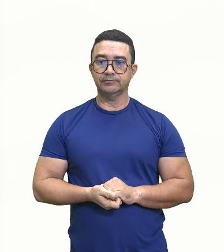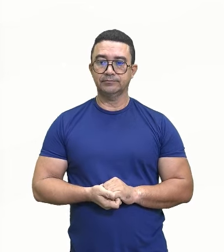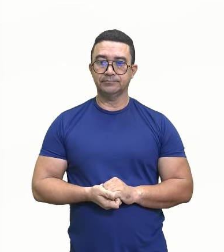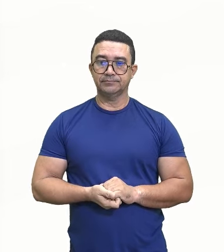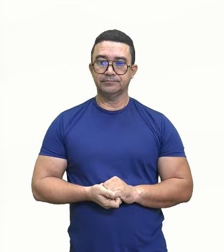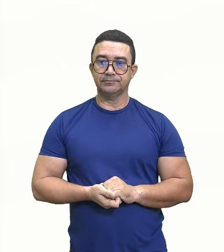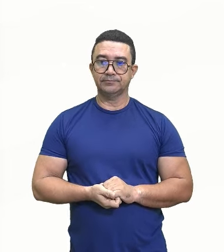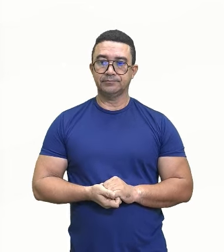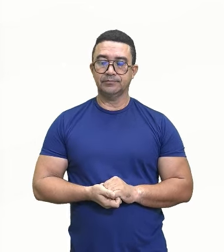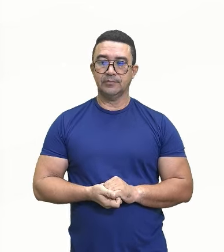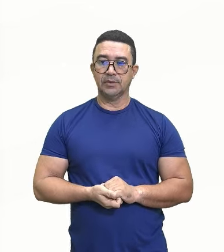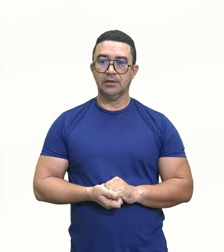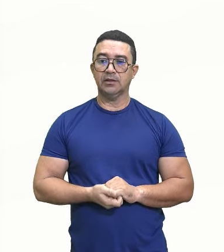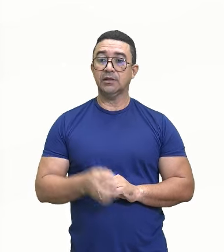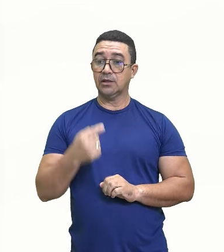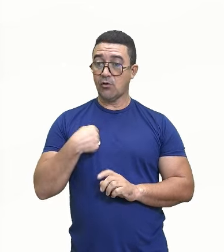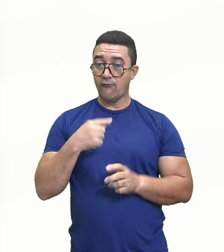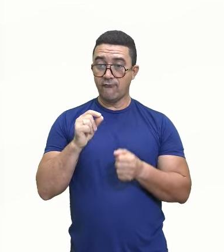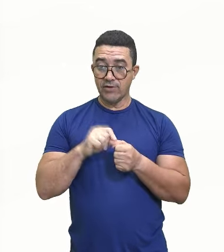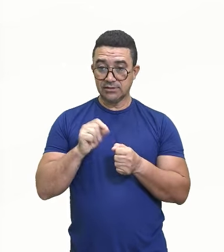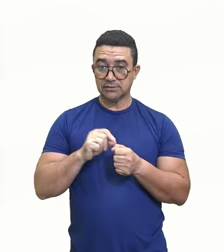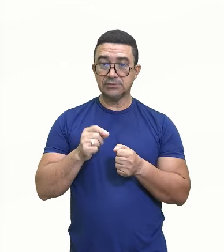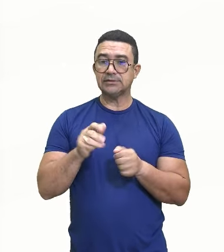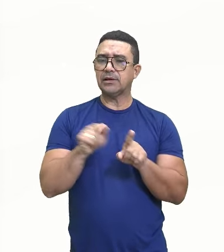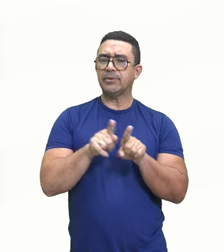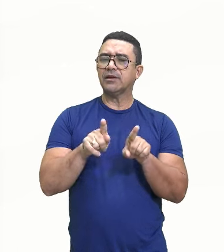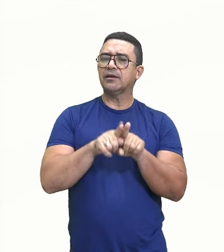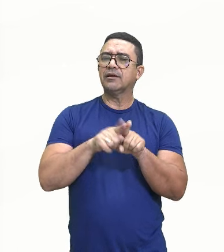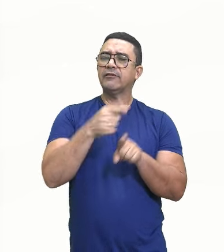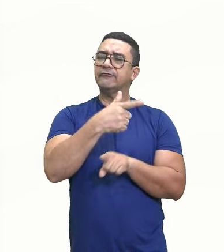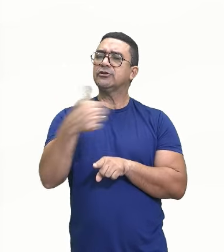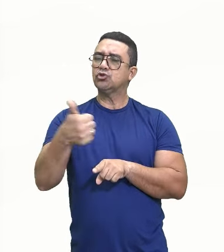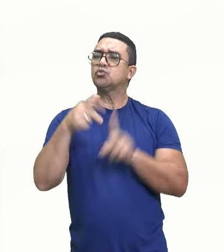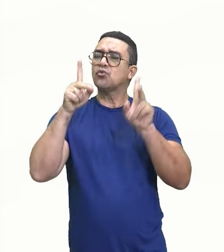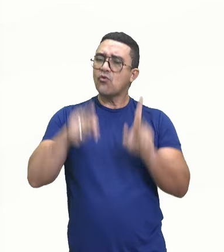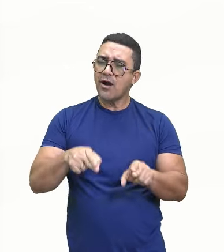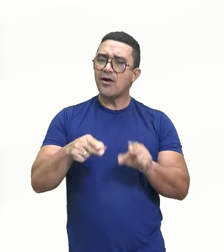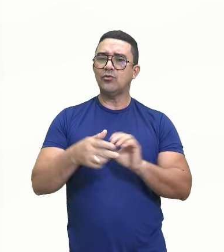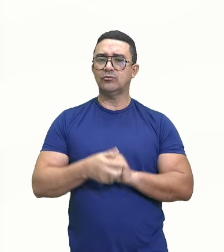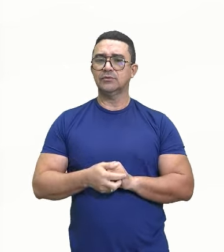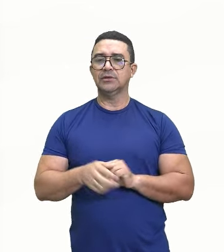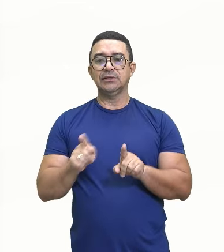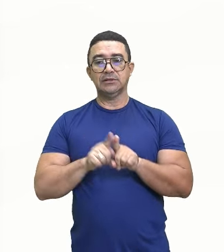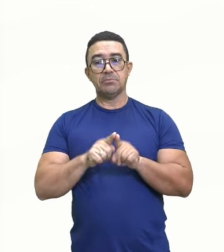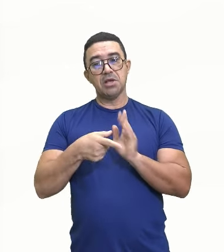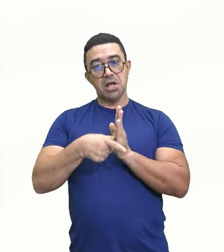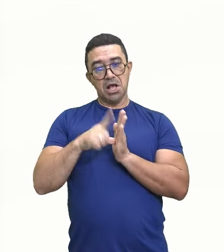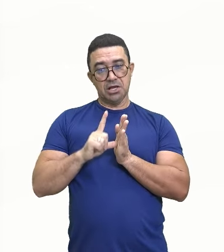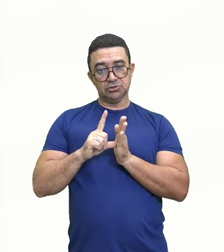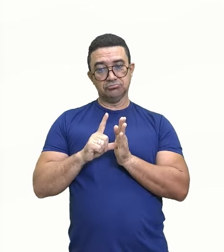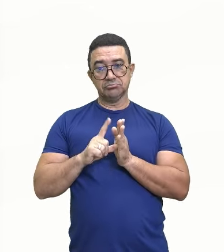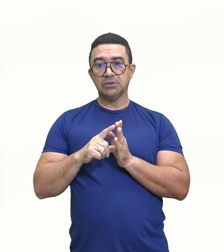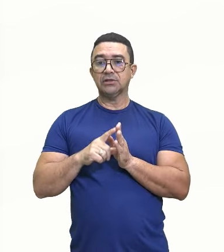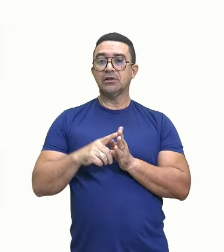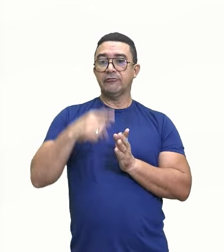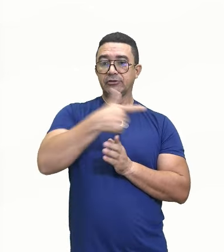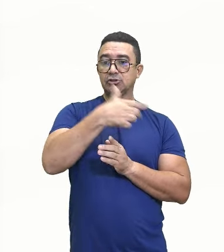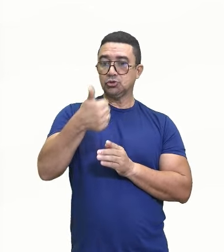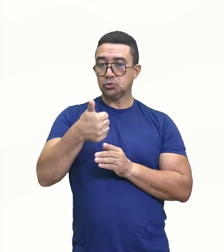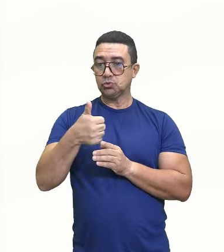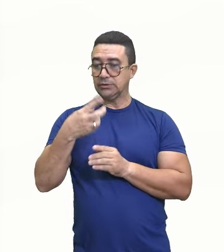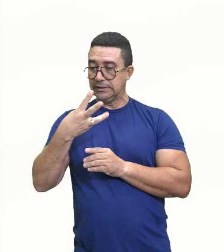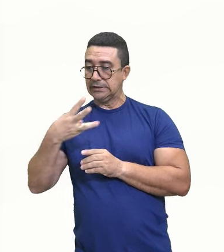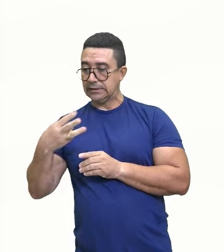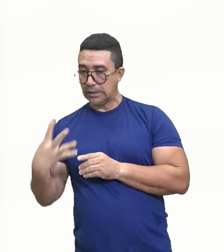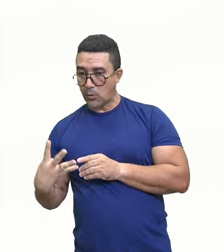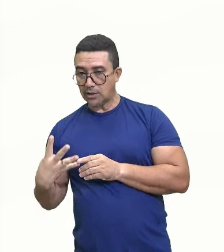isso também com o segundo, que é 21, e o penúltimo, que é 34. Porque somando os